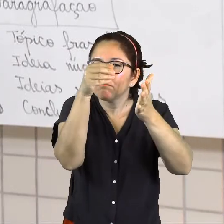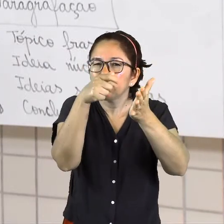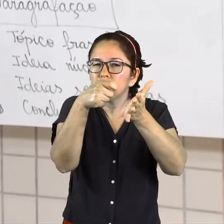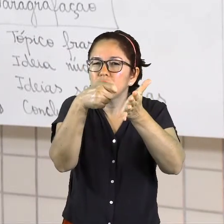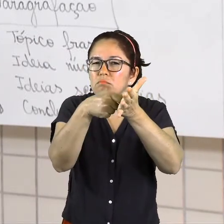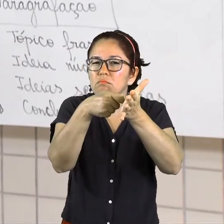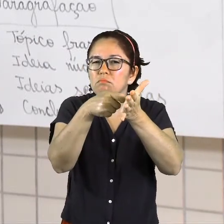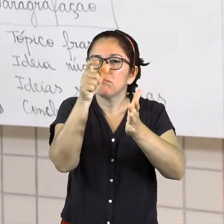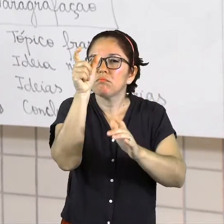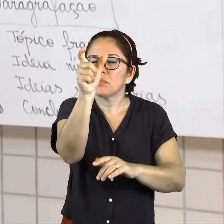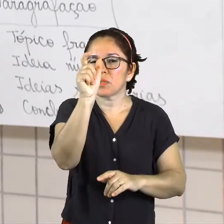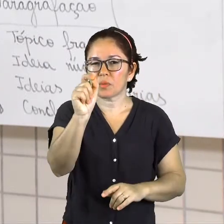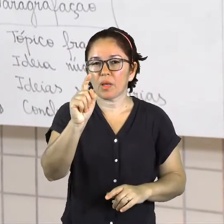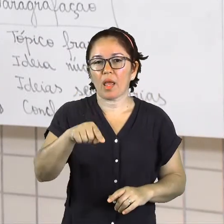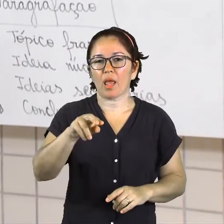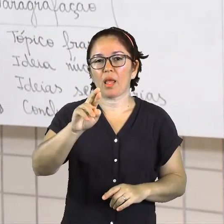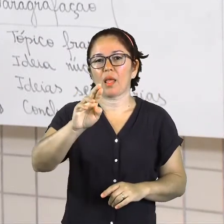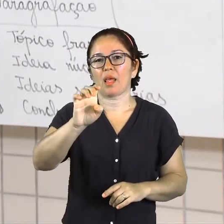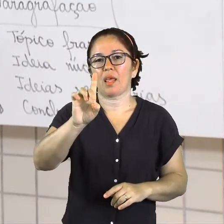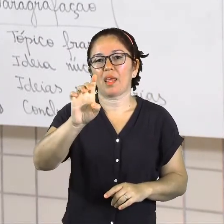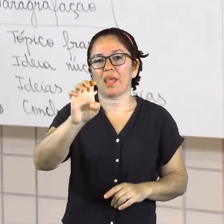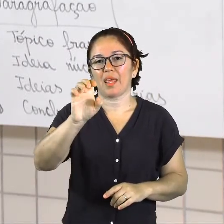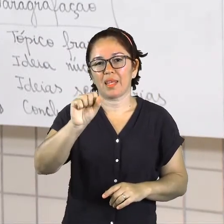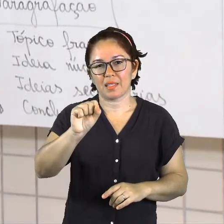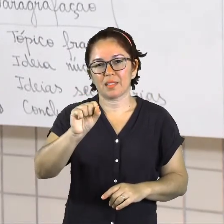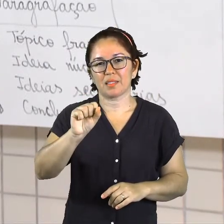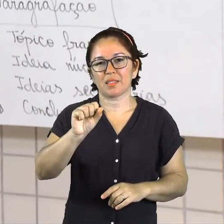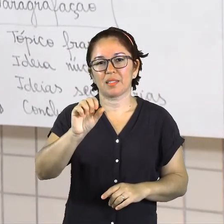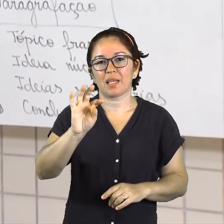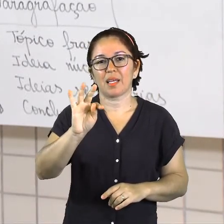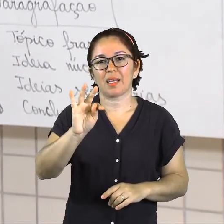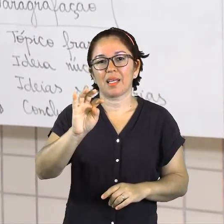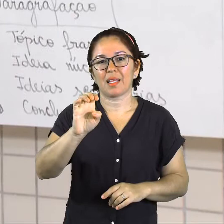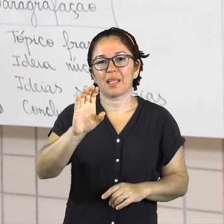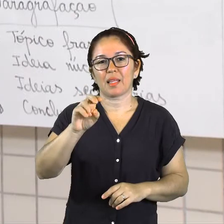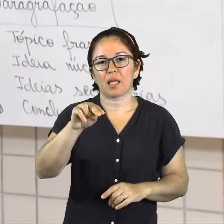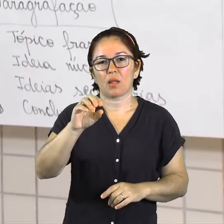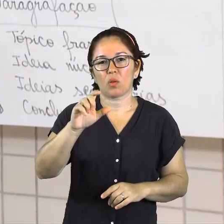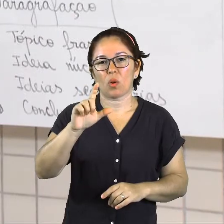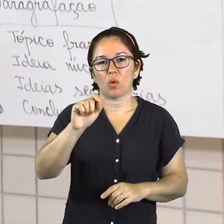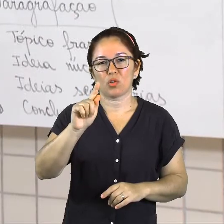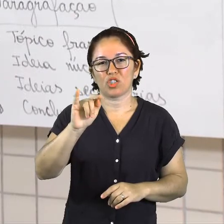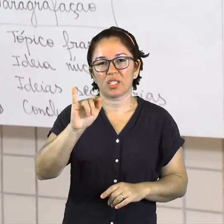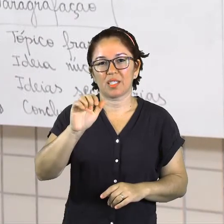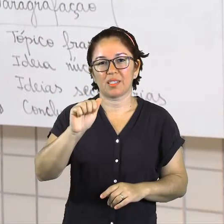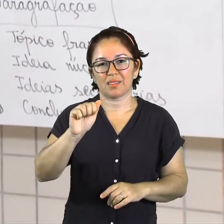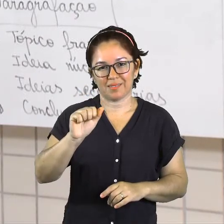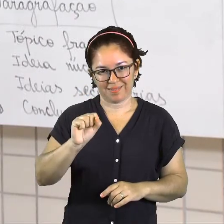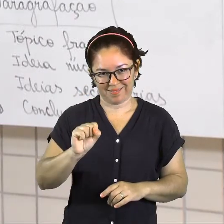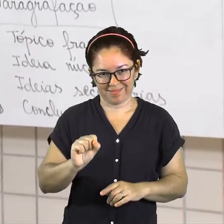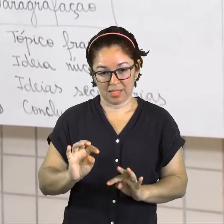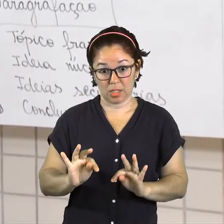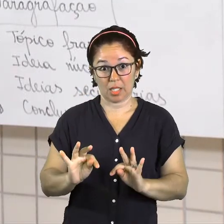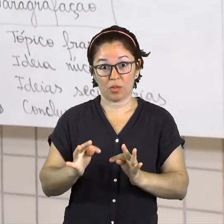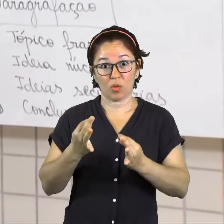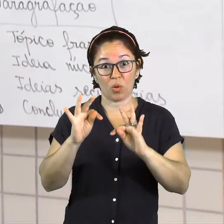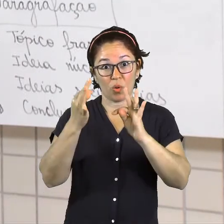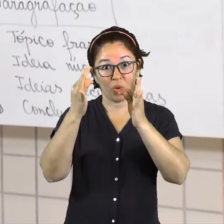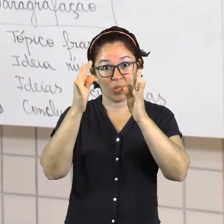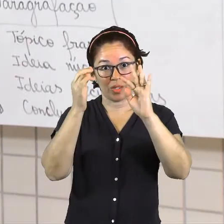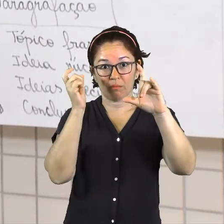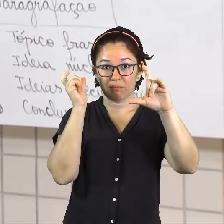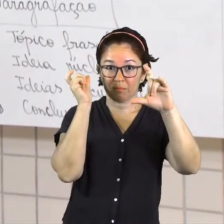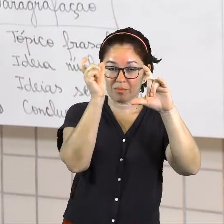você iniciar um parágrafo com uma ideia, uma discussão, tem que ter uma palavra-chave que ela vai nortear e